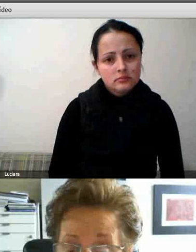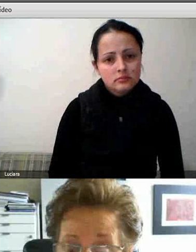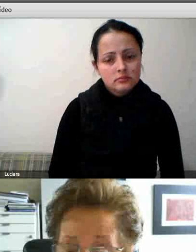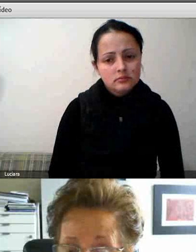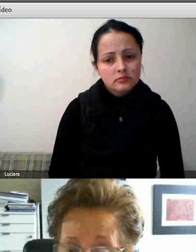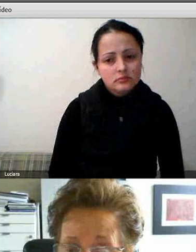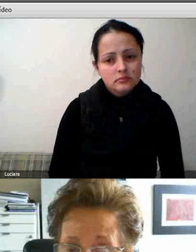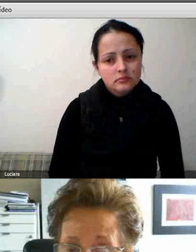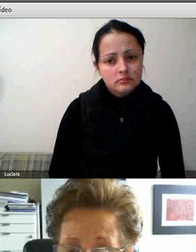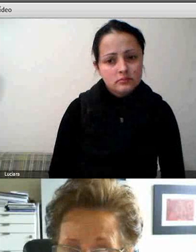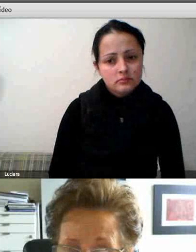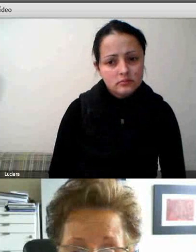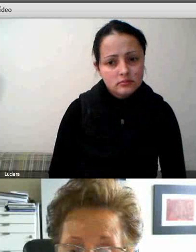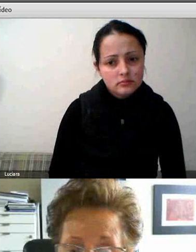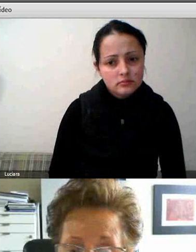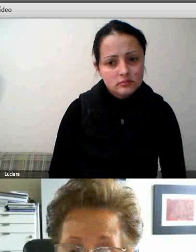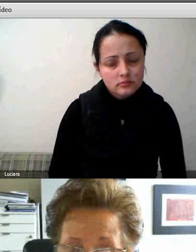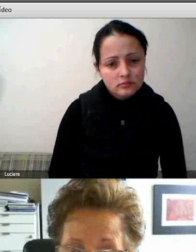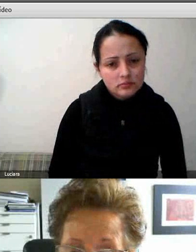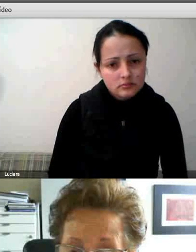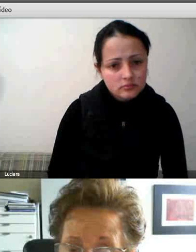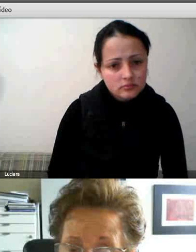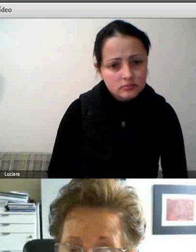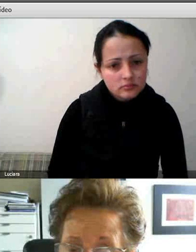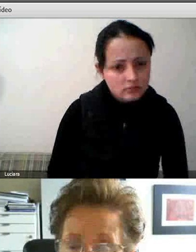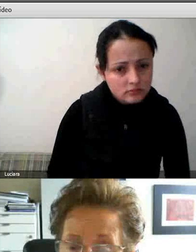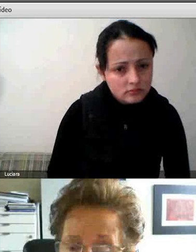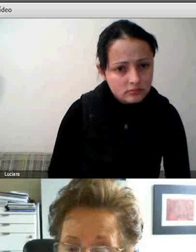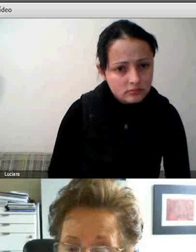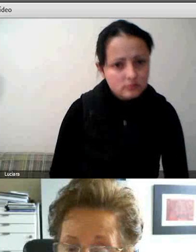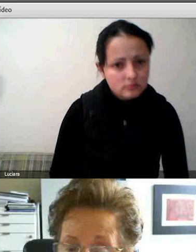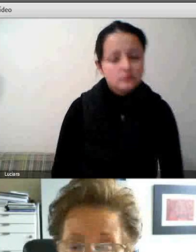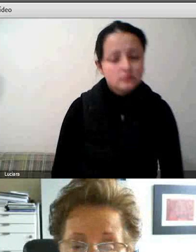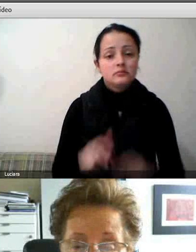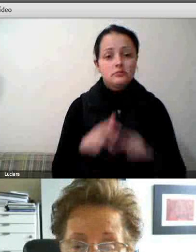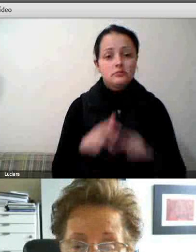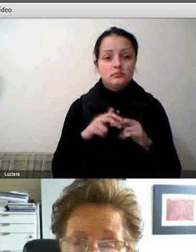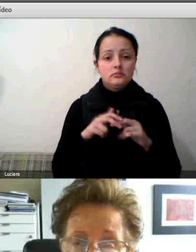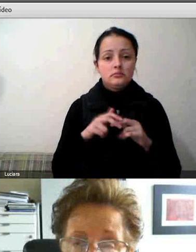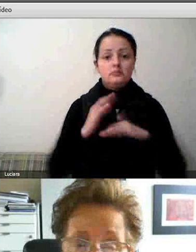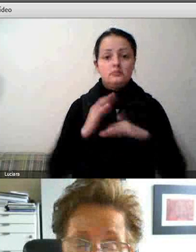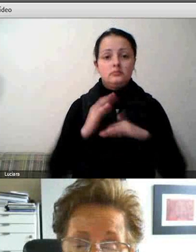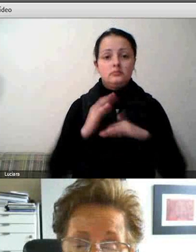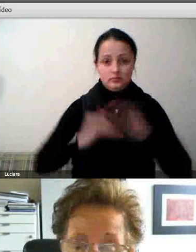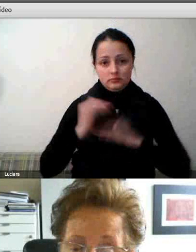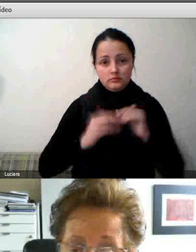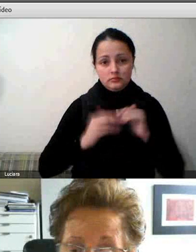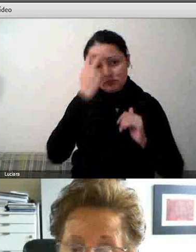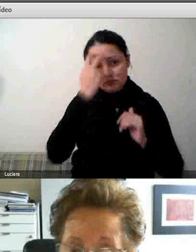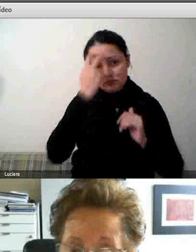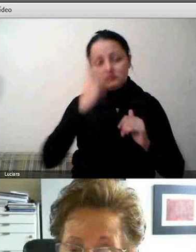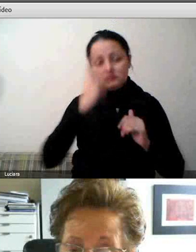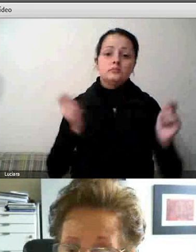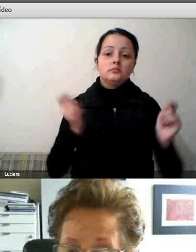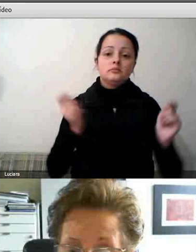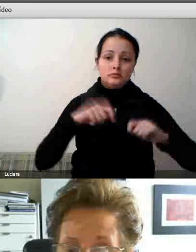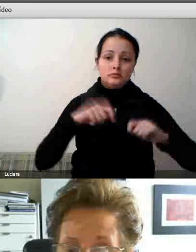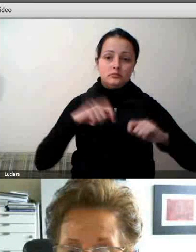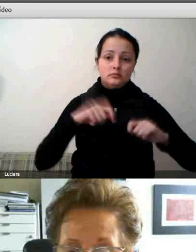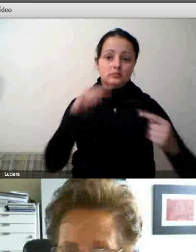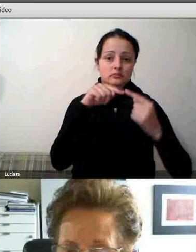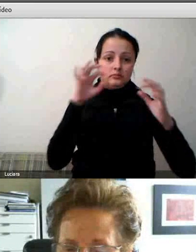planeja o projeto é a direção, a coordenação pedagógica e o professor. E o aluno recebe todas as atividades. Agora tem que fazer isso, depois aquilo.